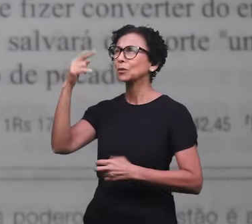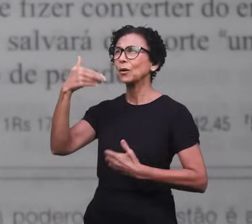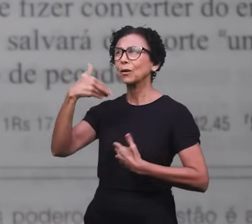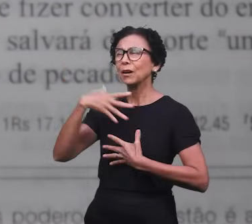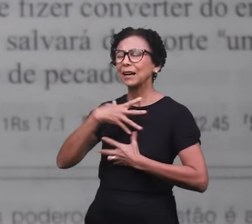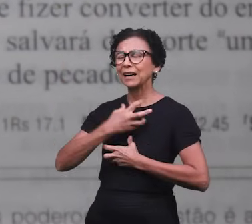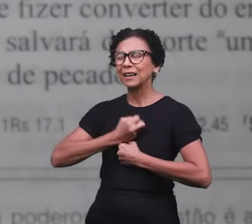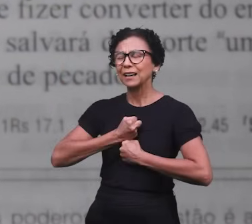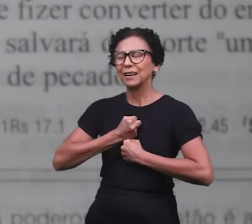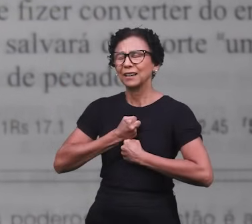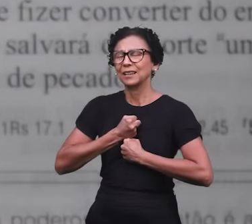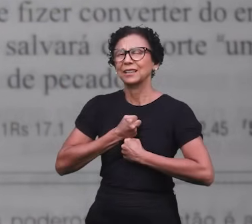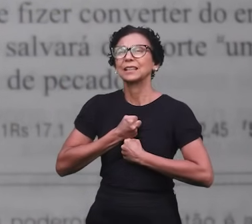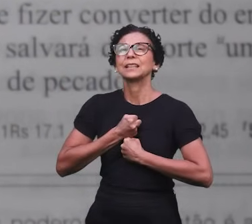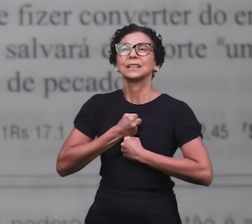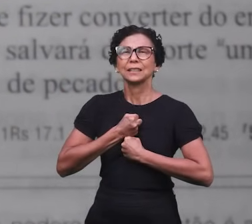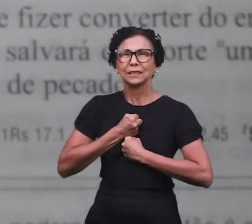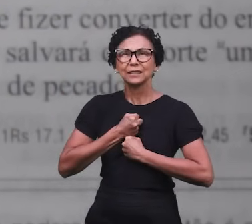angúvi